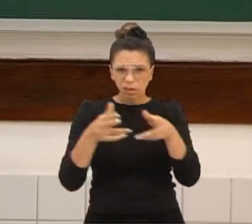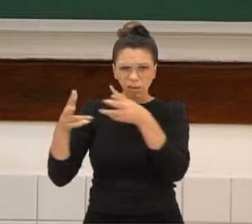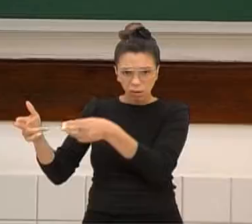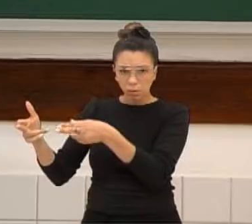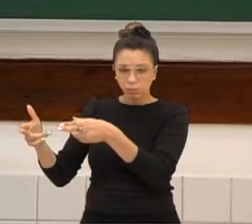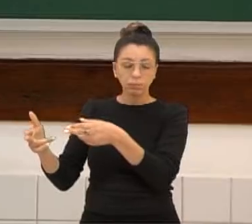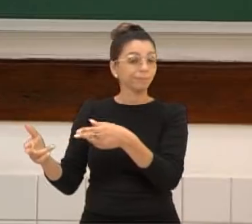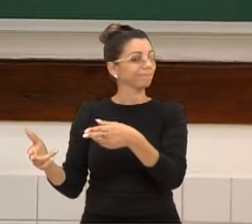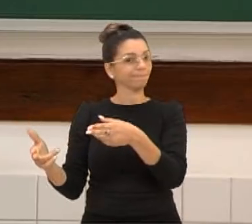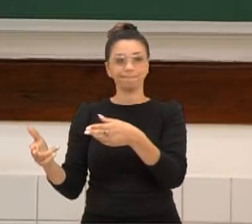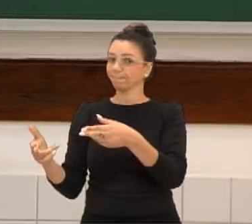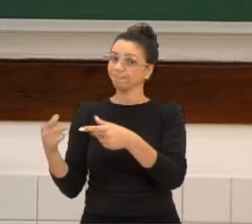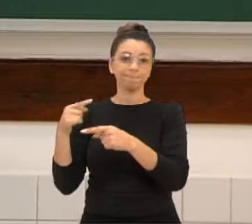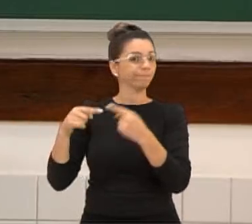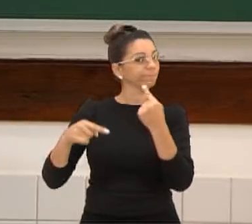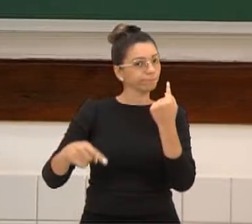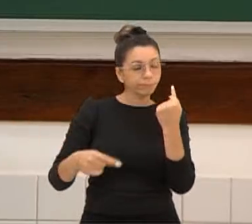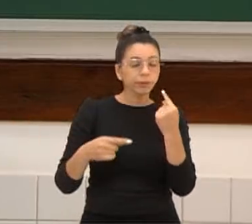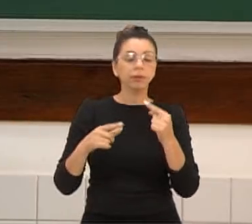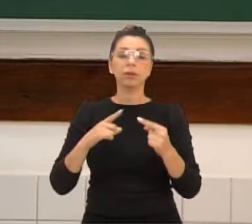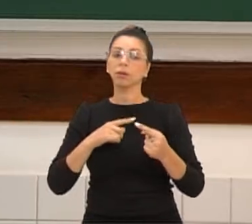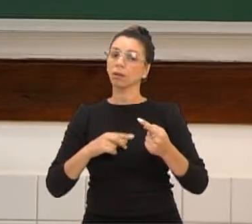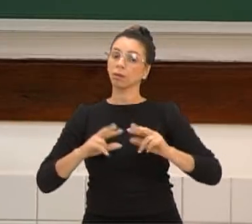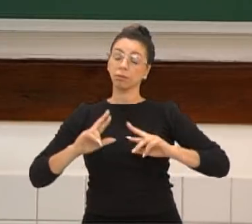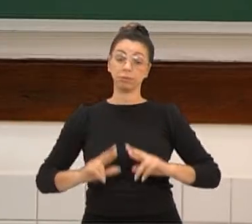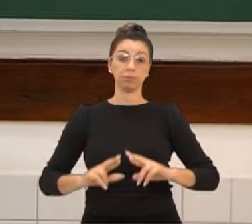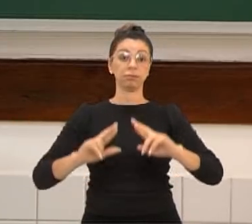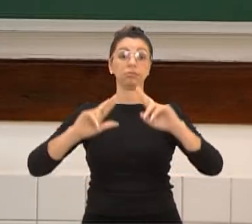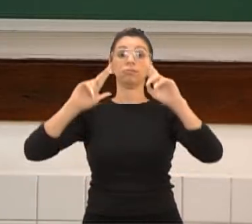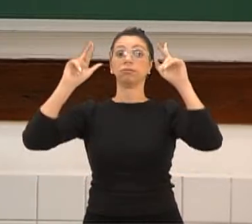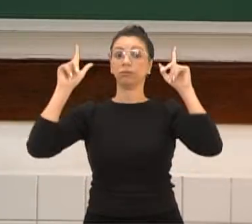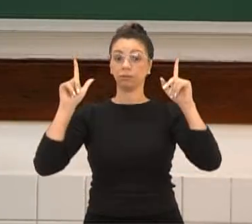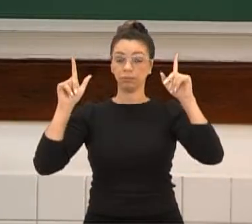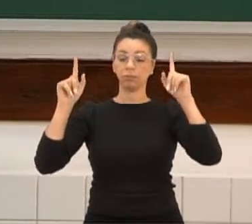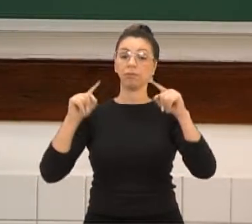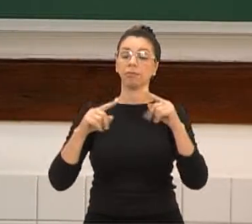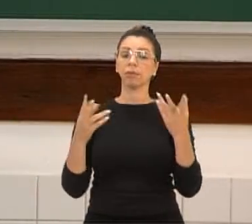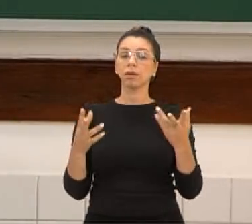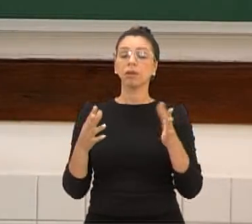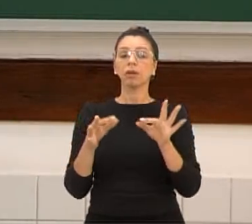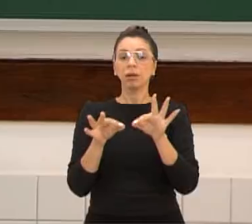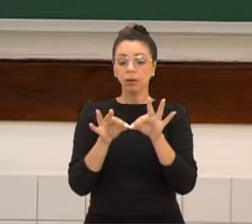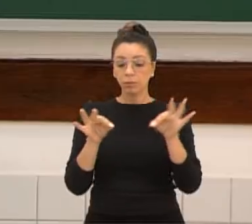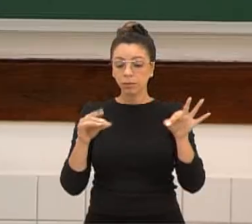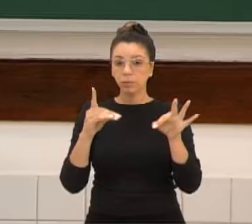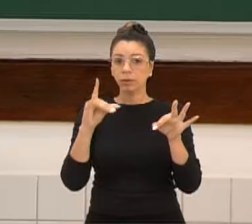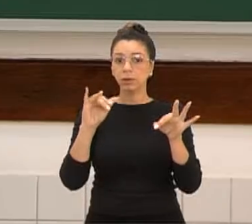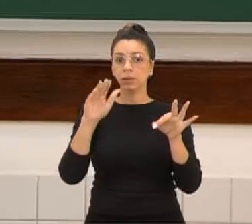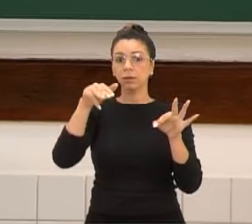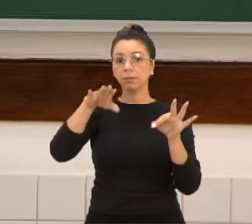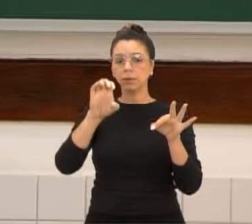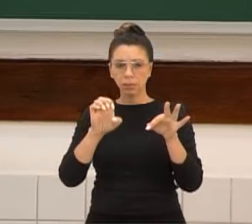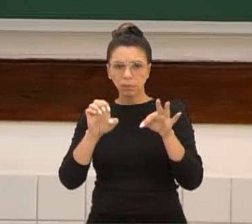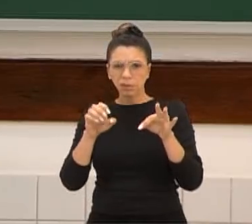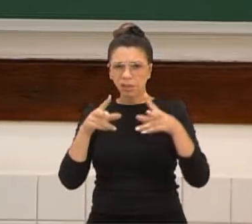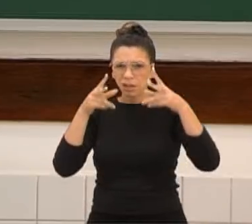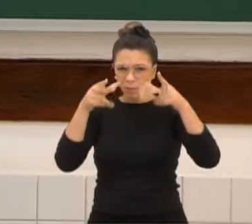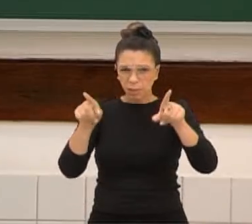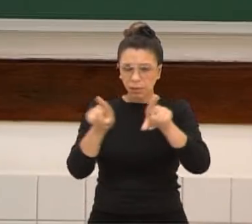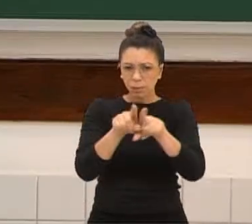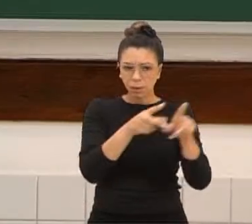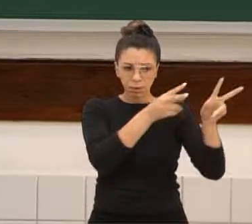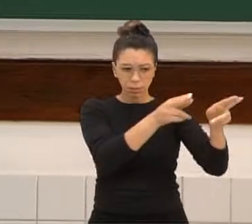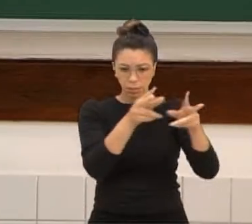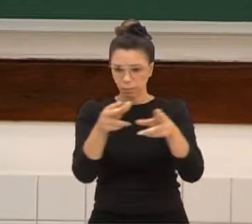mundo? Não, né? Deu uma diferença bem significativa. E o diâmetro foi igual para todo mundo? Também não.